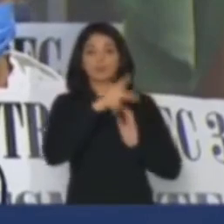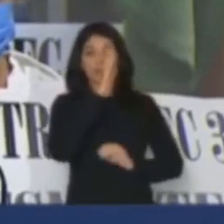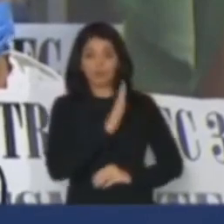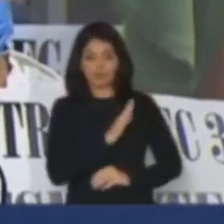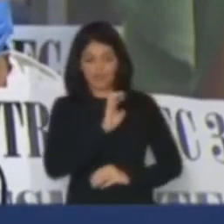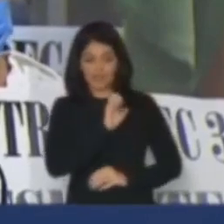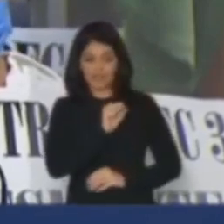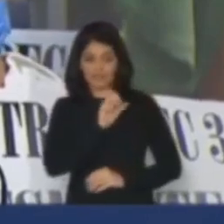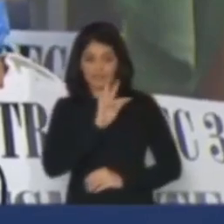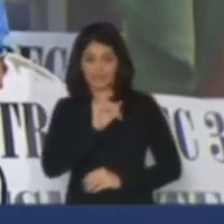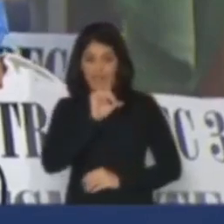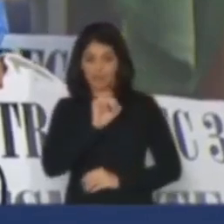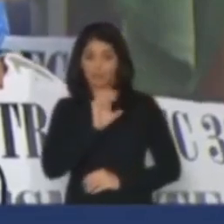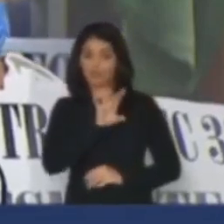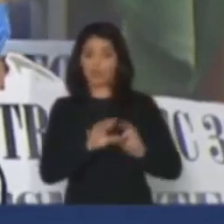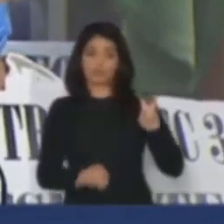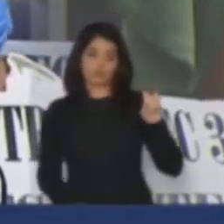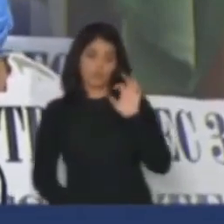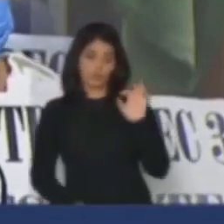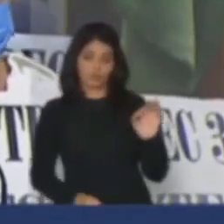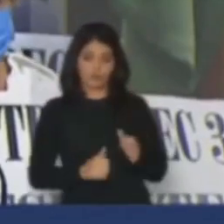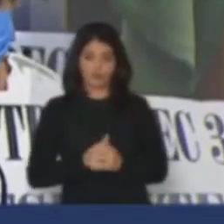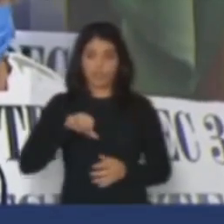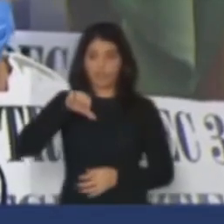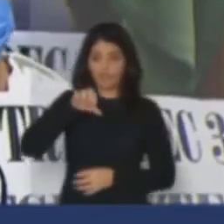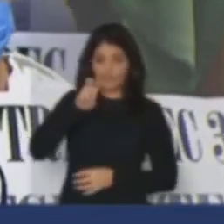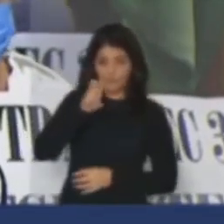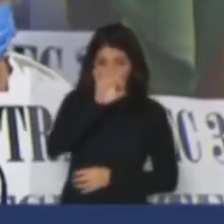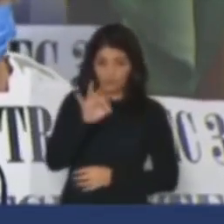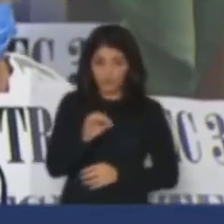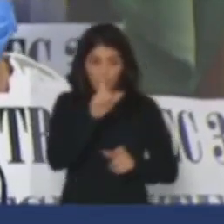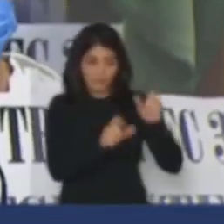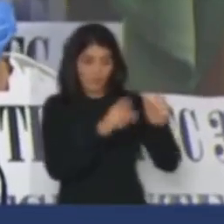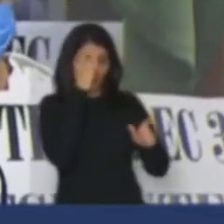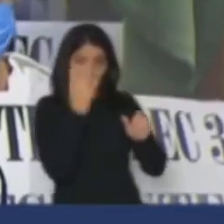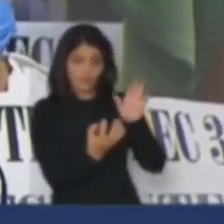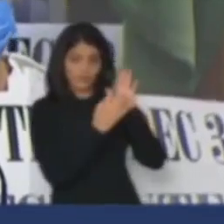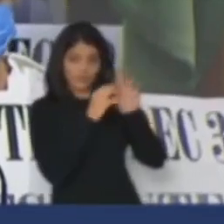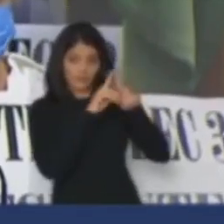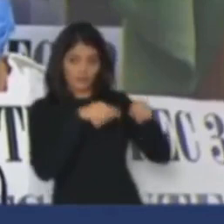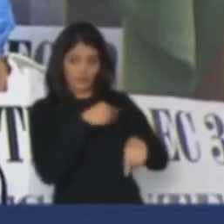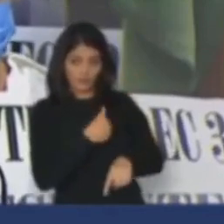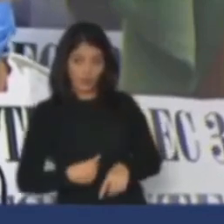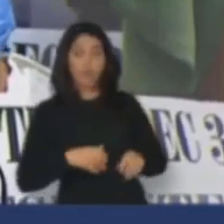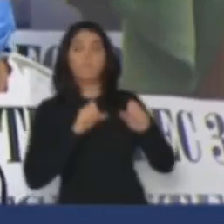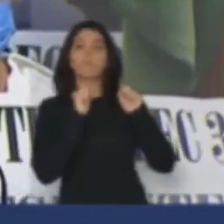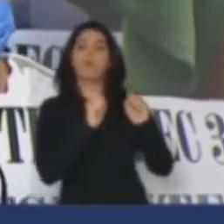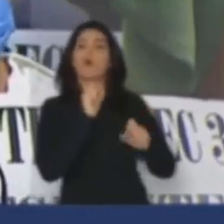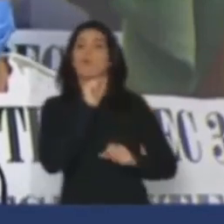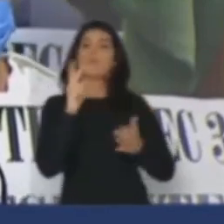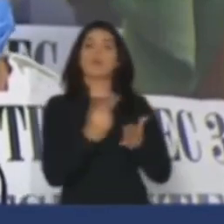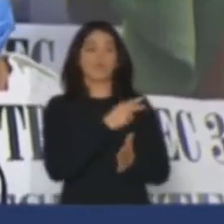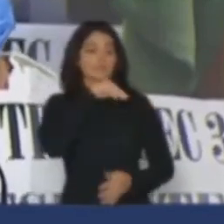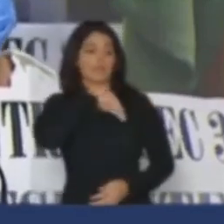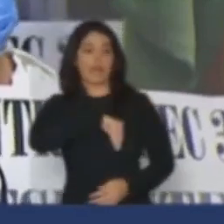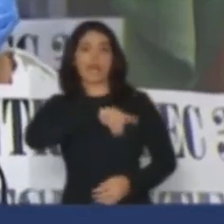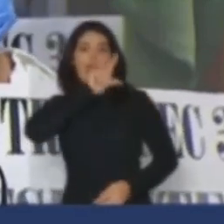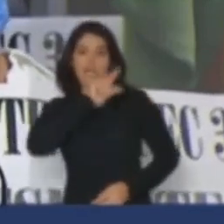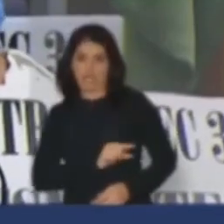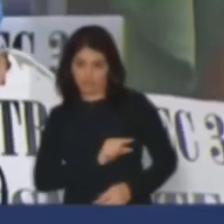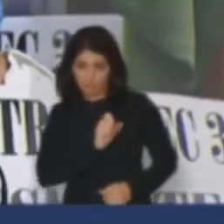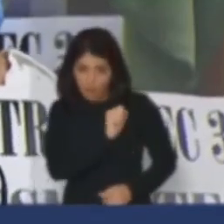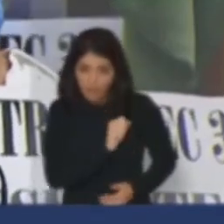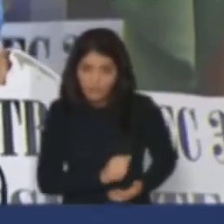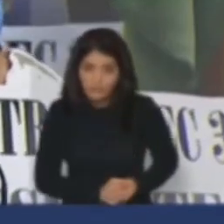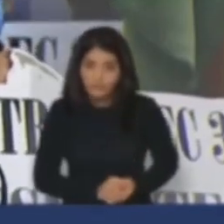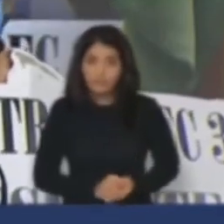5%. Ou seja, 95% dos servidores, Érica Cocai, poderão ter o seu salário reduzido e